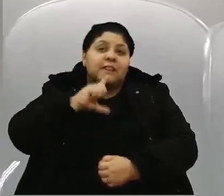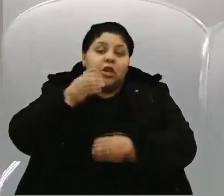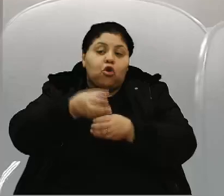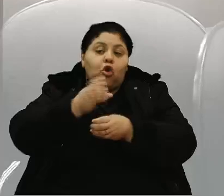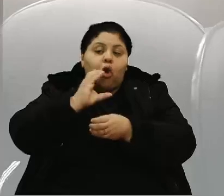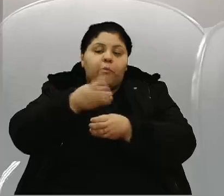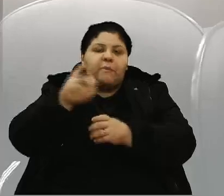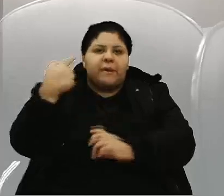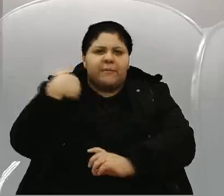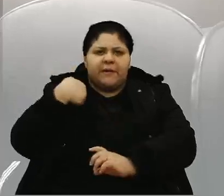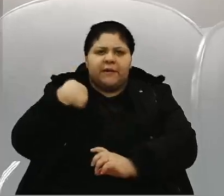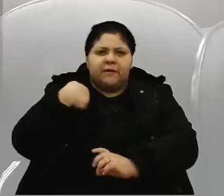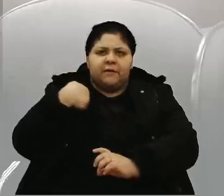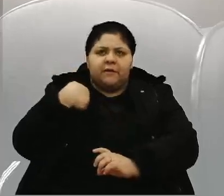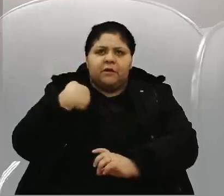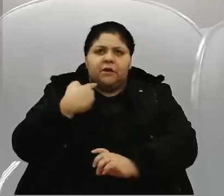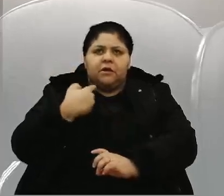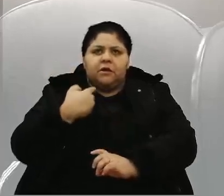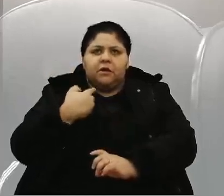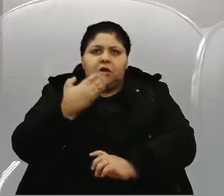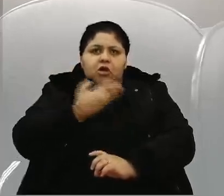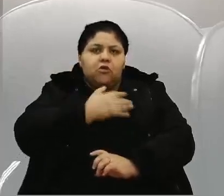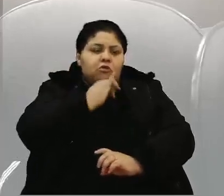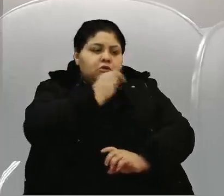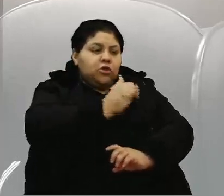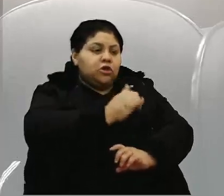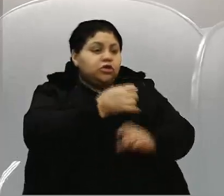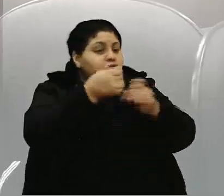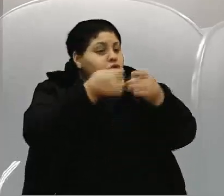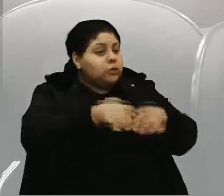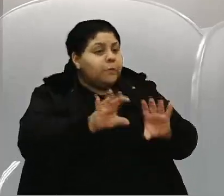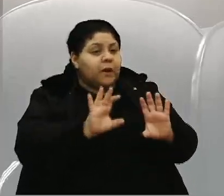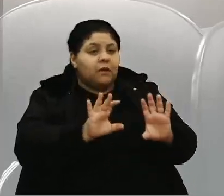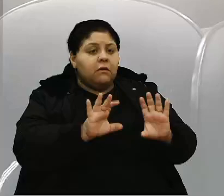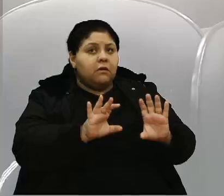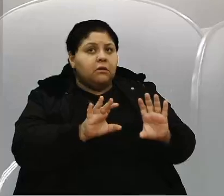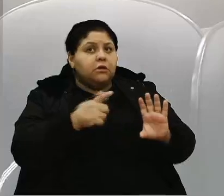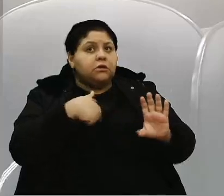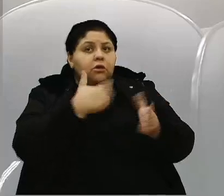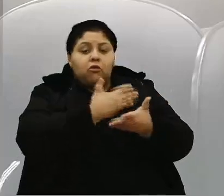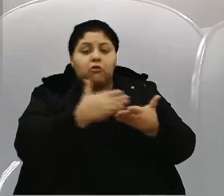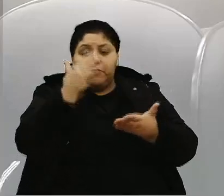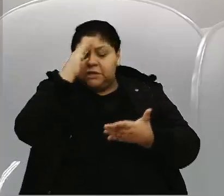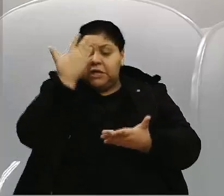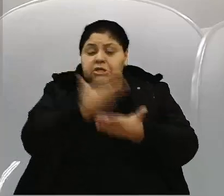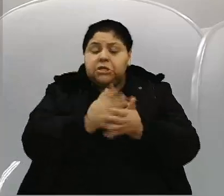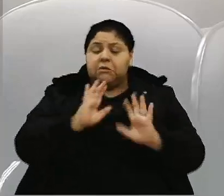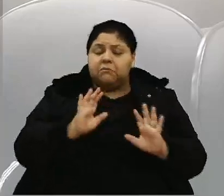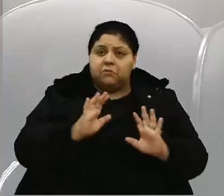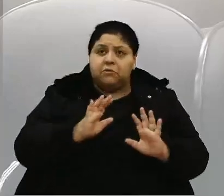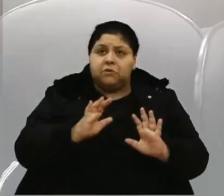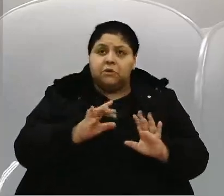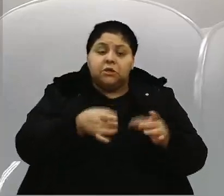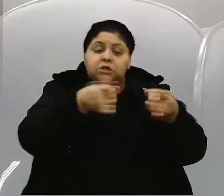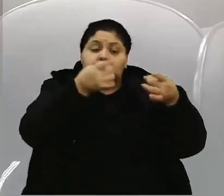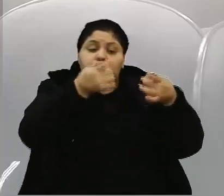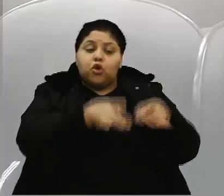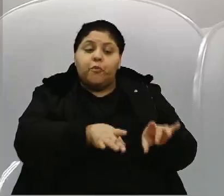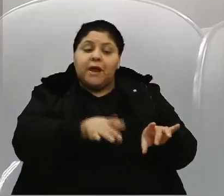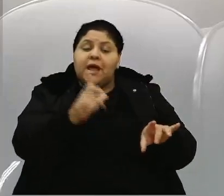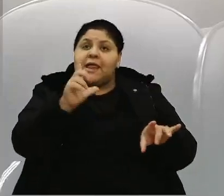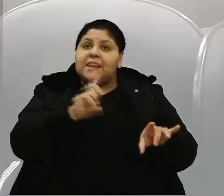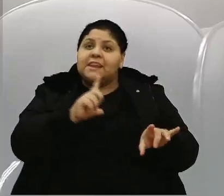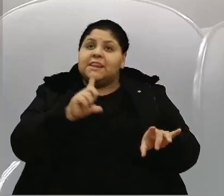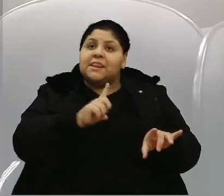mim? E o amigo disse, se sobrar. Senão vou começar a acreditar nisso. Se sobrar, vai ter